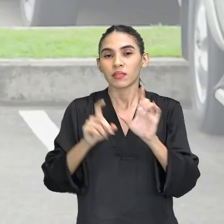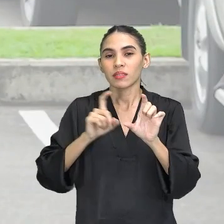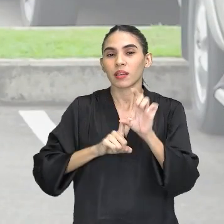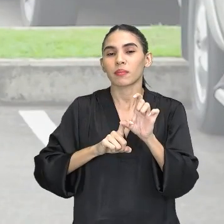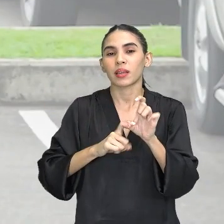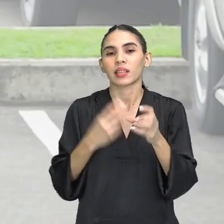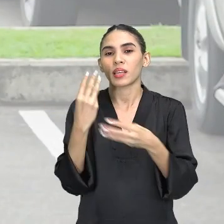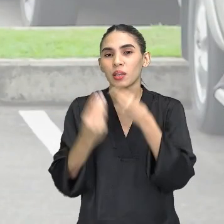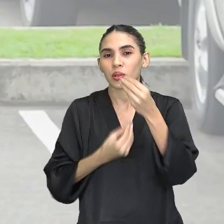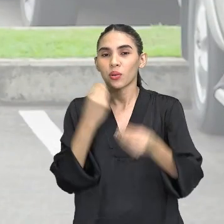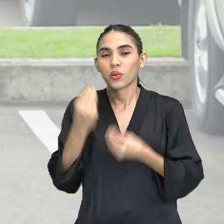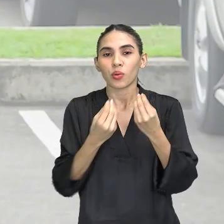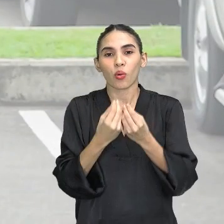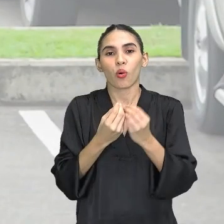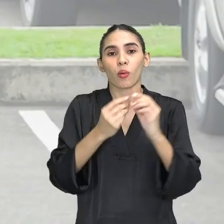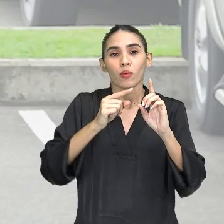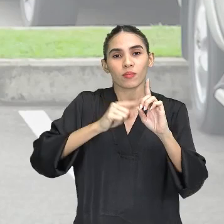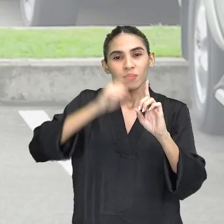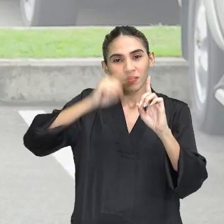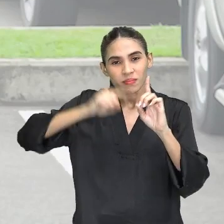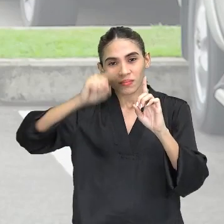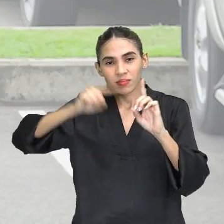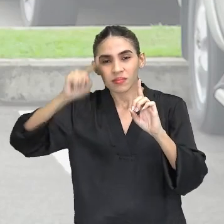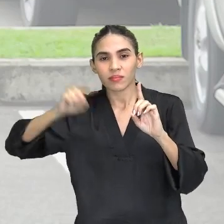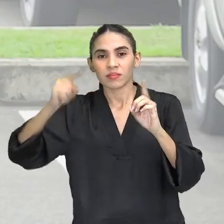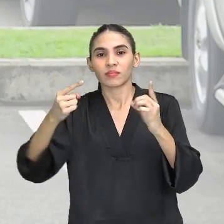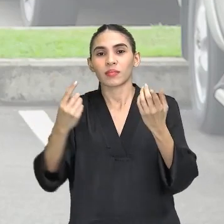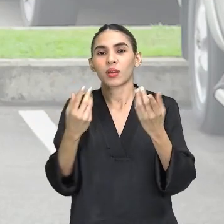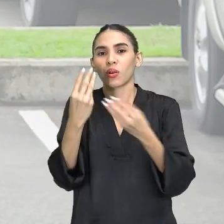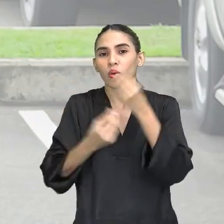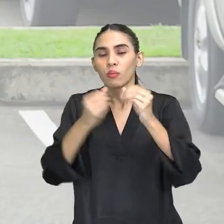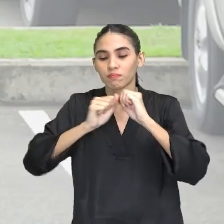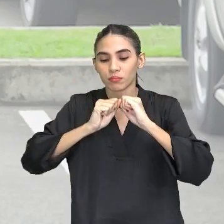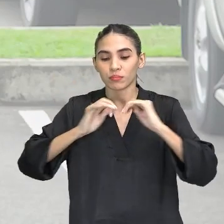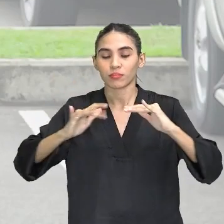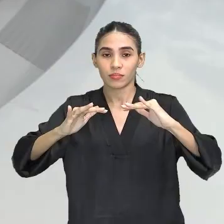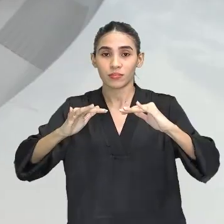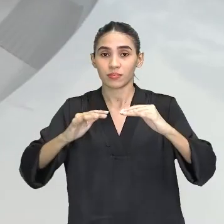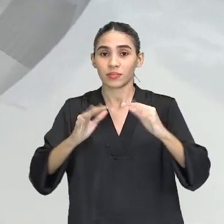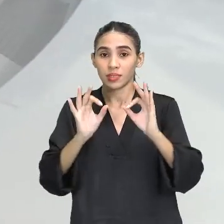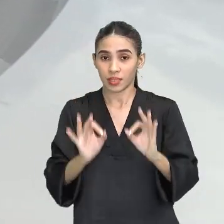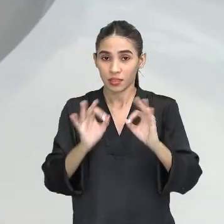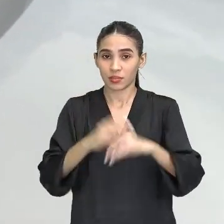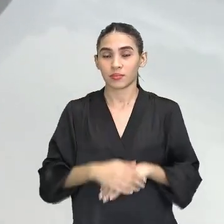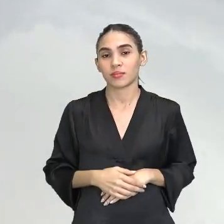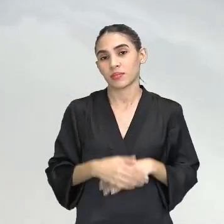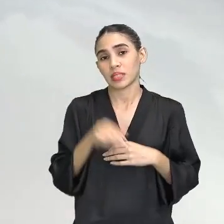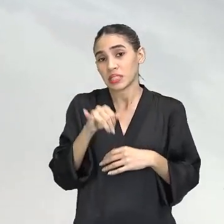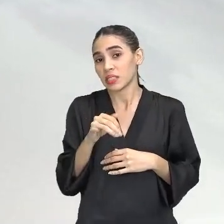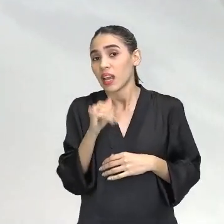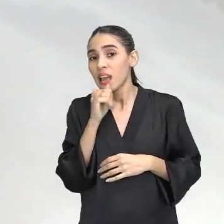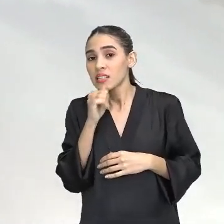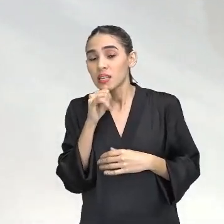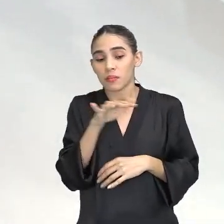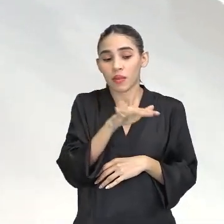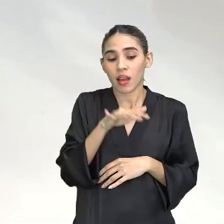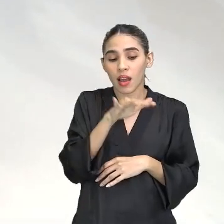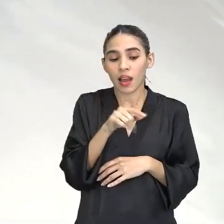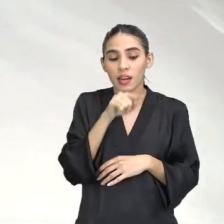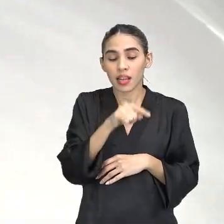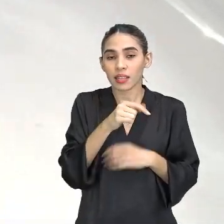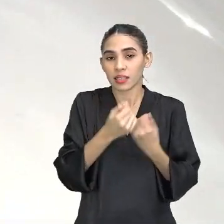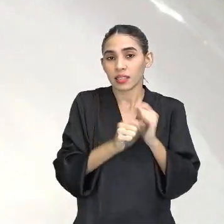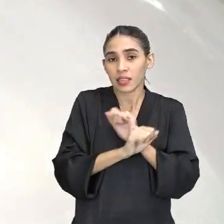do comprimento de onda, da radiação que vai emitir ali nesse meio, tá certo? Para determinar se esse meio vai ser